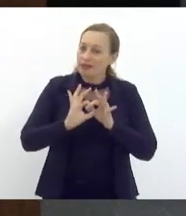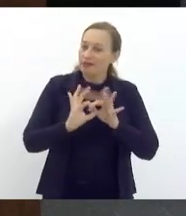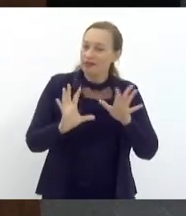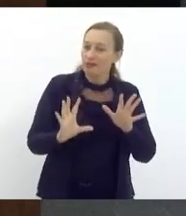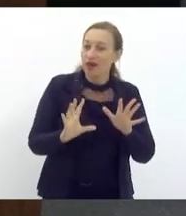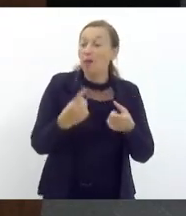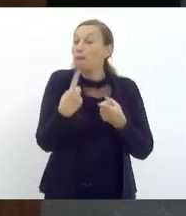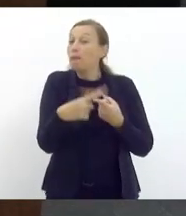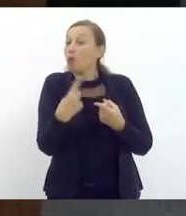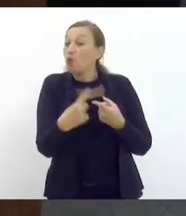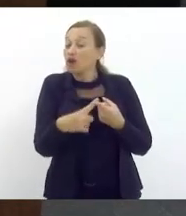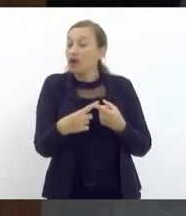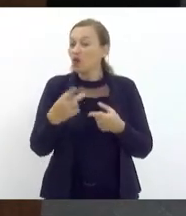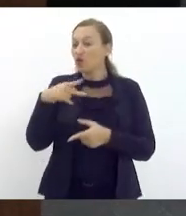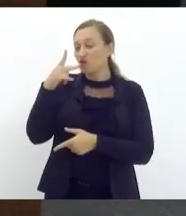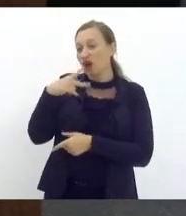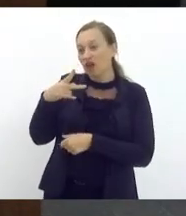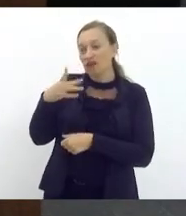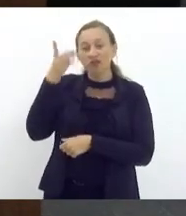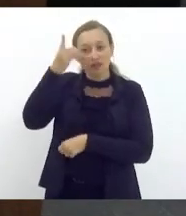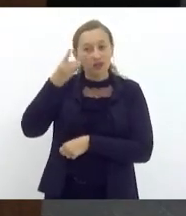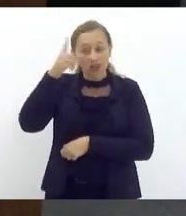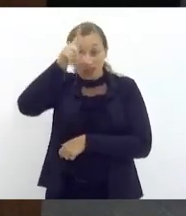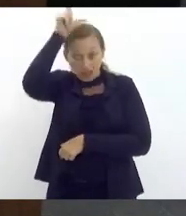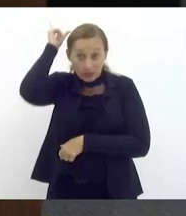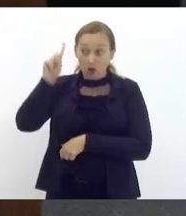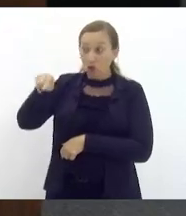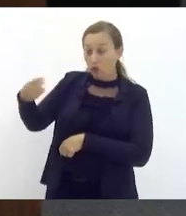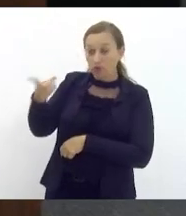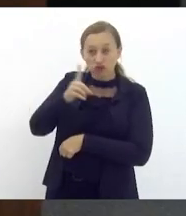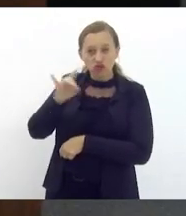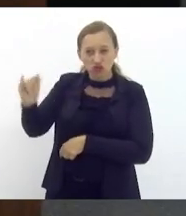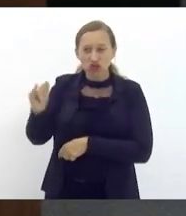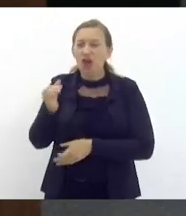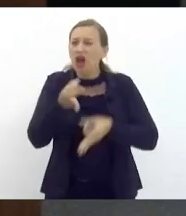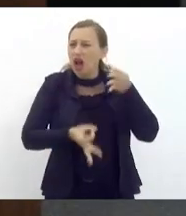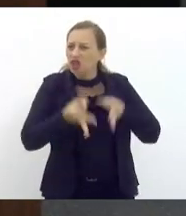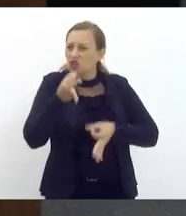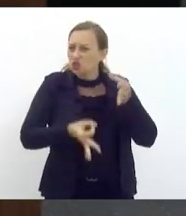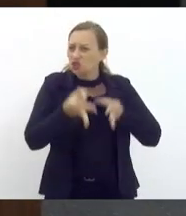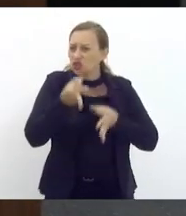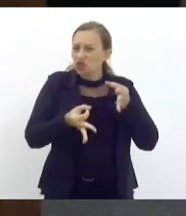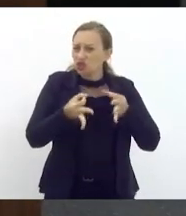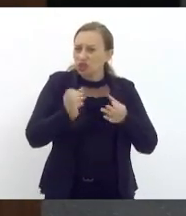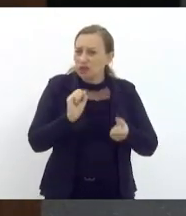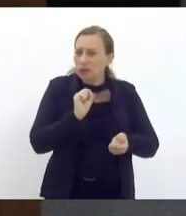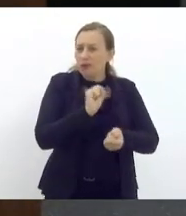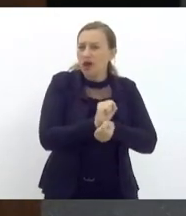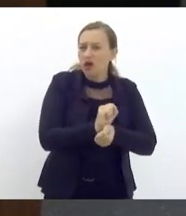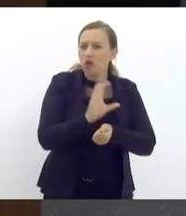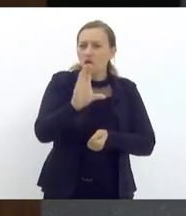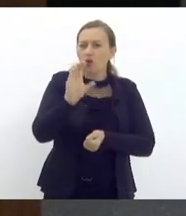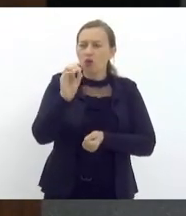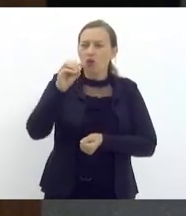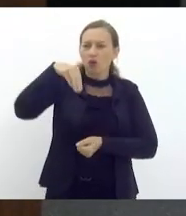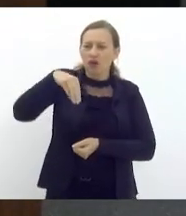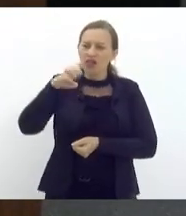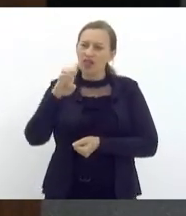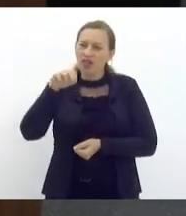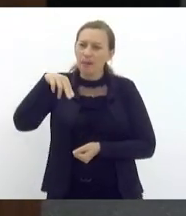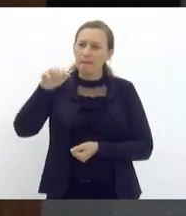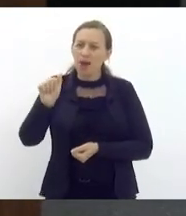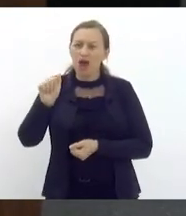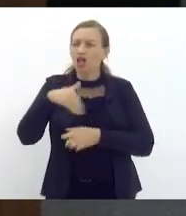até porque eu falava com Deputado Luiz Paulo outro dia a justiça suspendeu o conema e todas as normas do